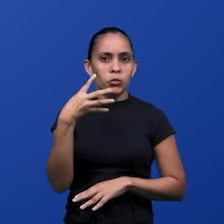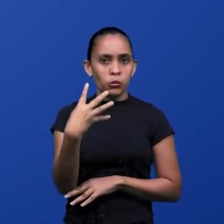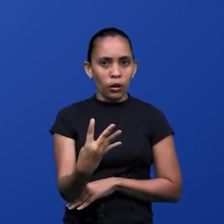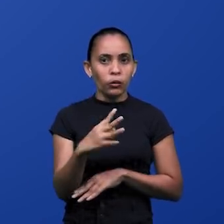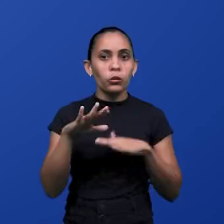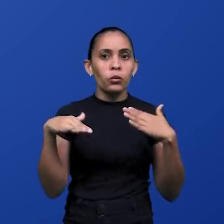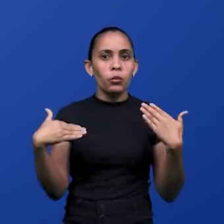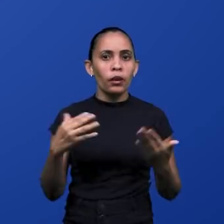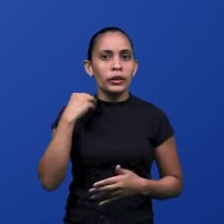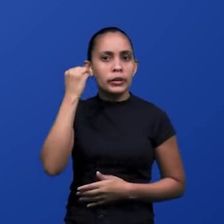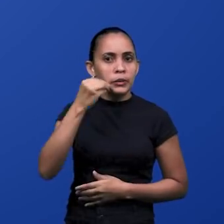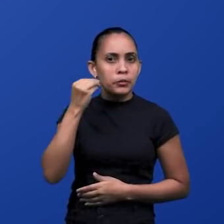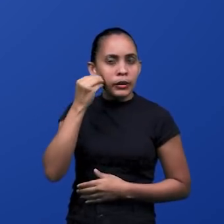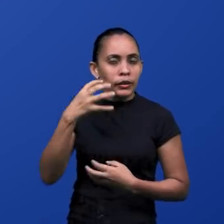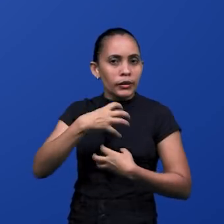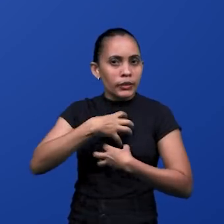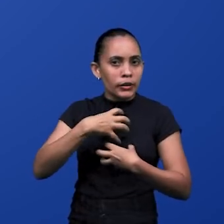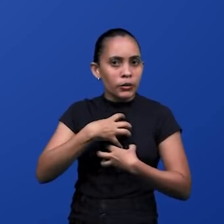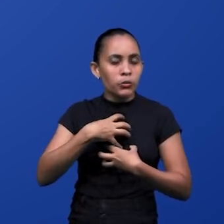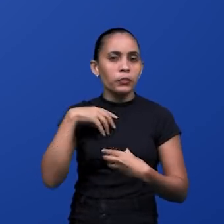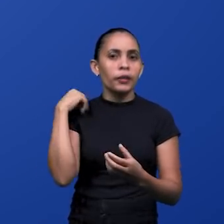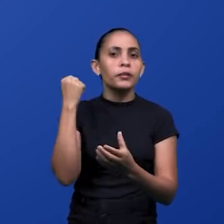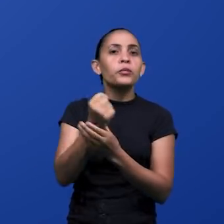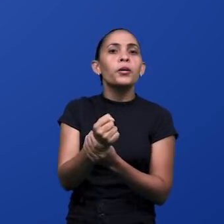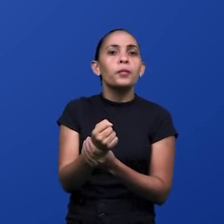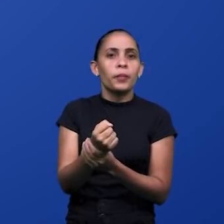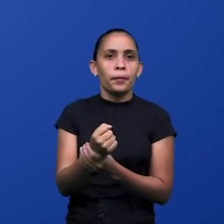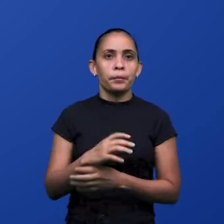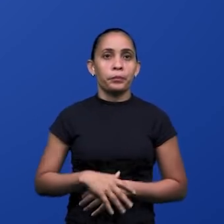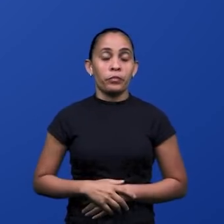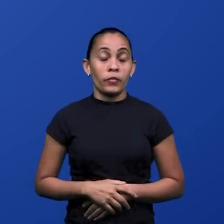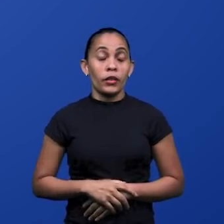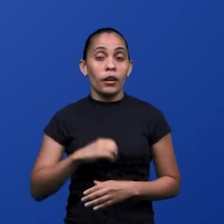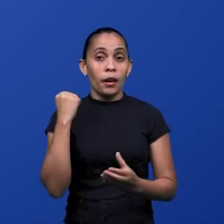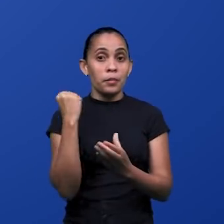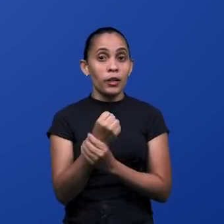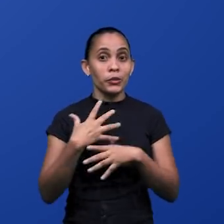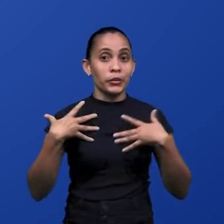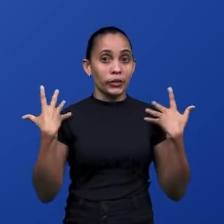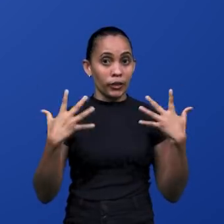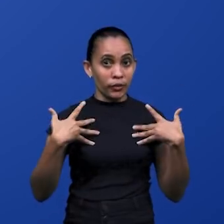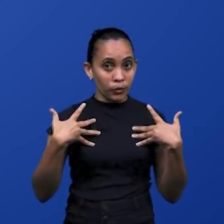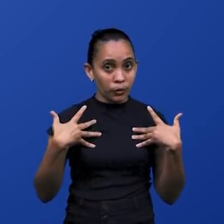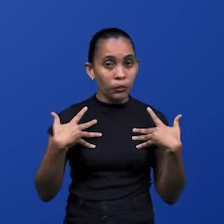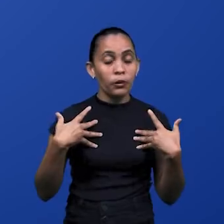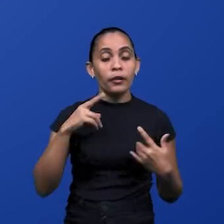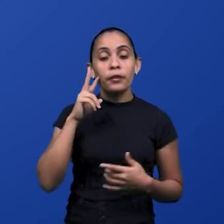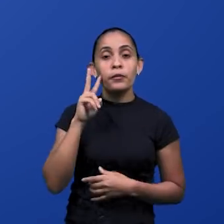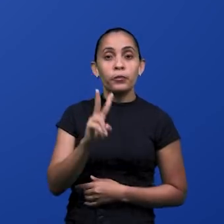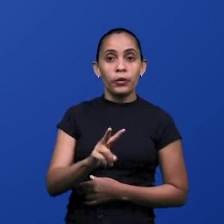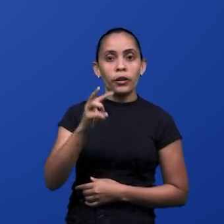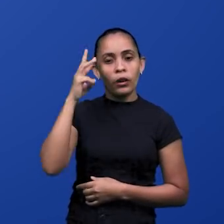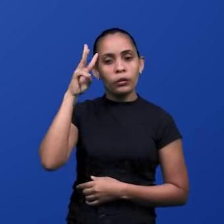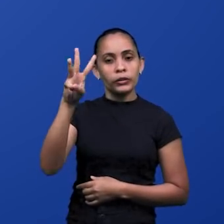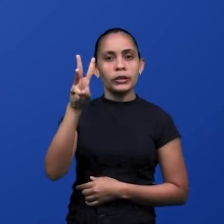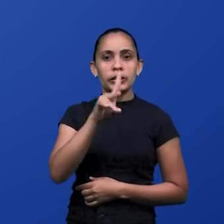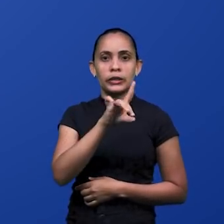22:4. Qual foi a experiência e o sentimento de Abraão? Abraão se alegrou em ver o terceiro